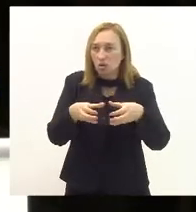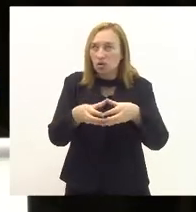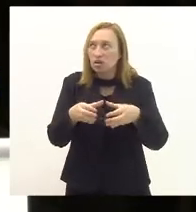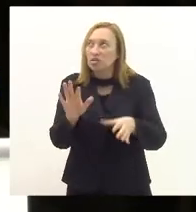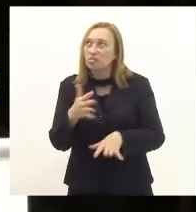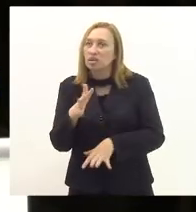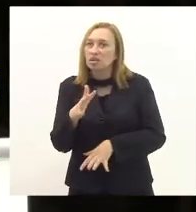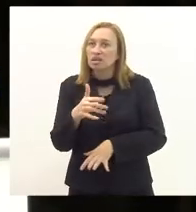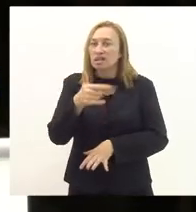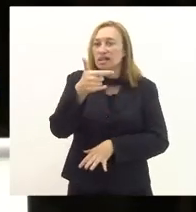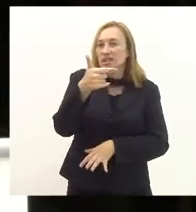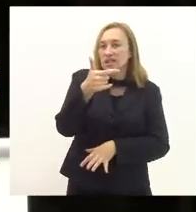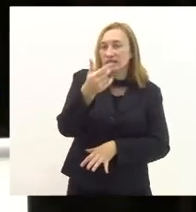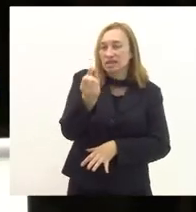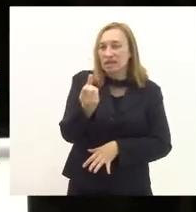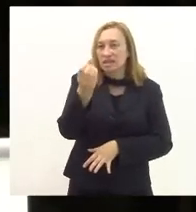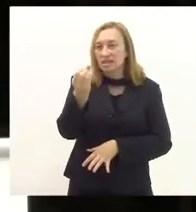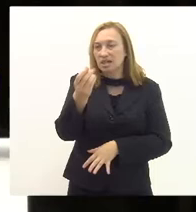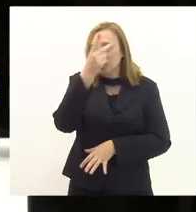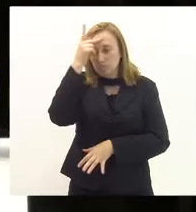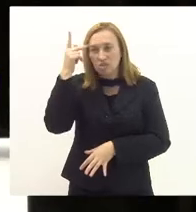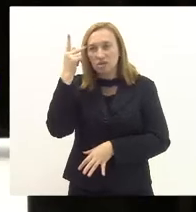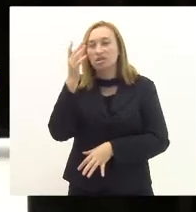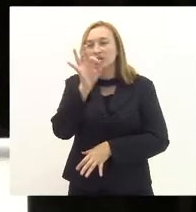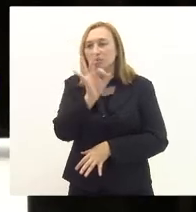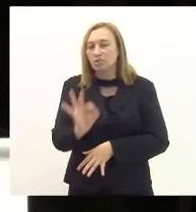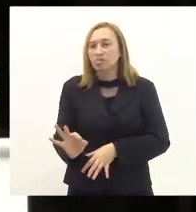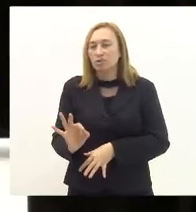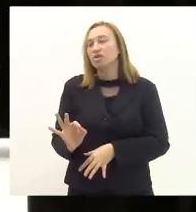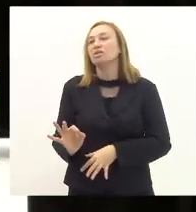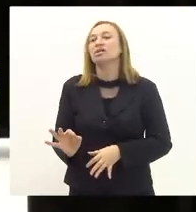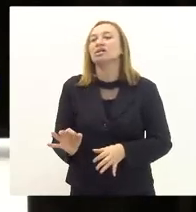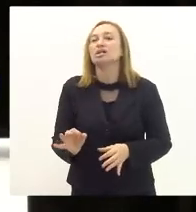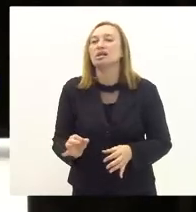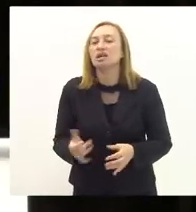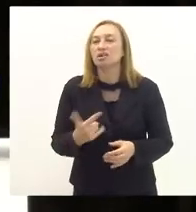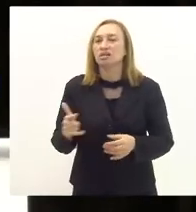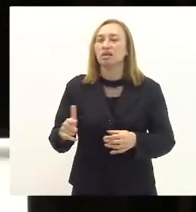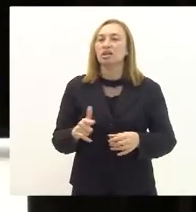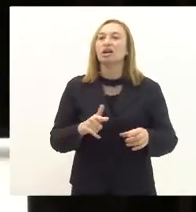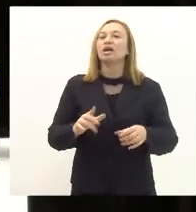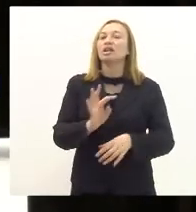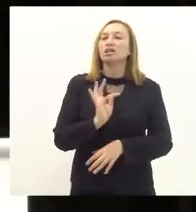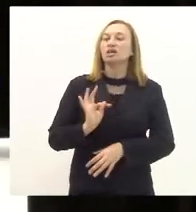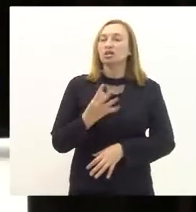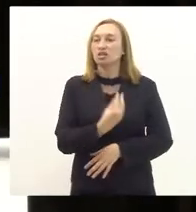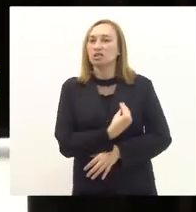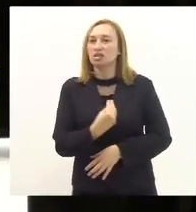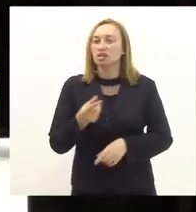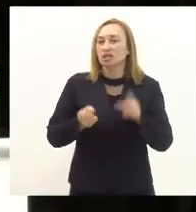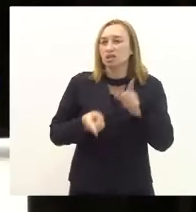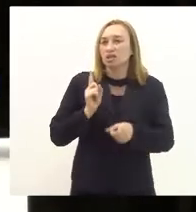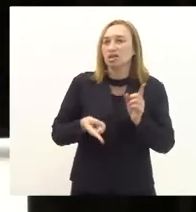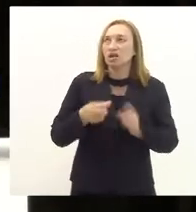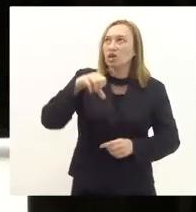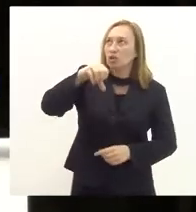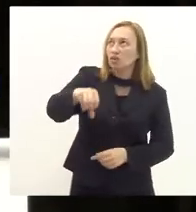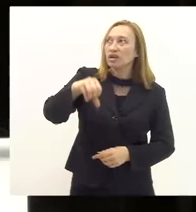média de 60% das pessoas desempregadas. Na comunidade de travestis e transexuais, em média